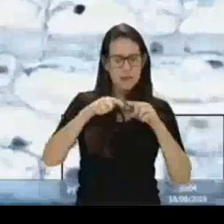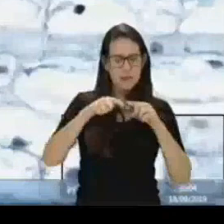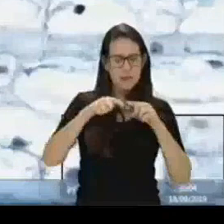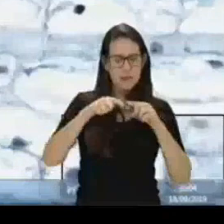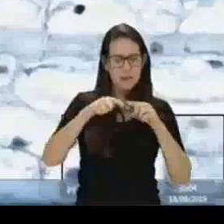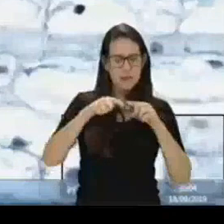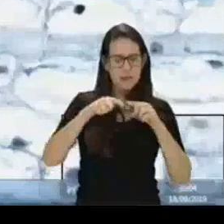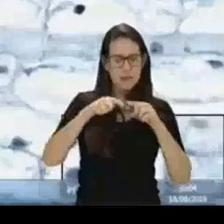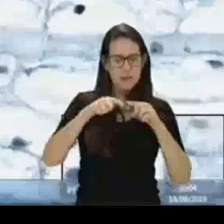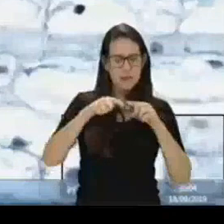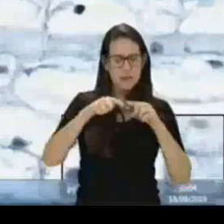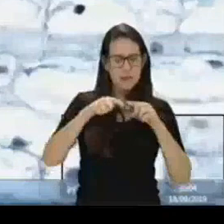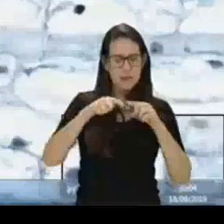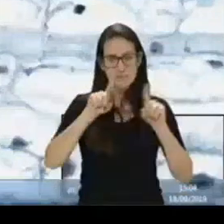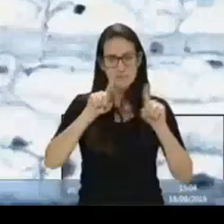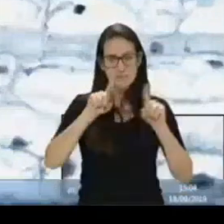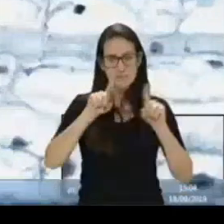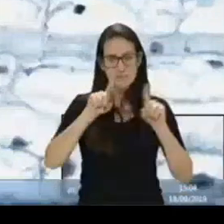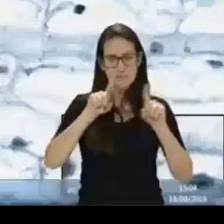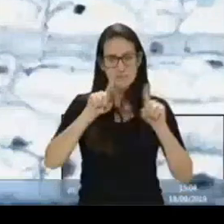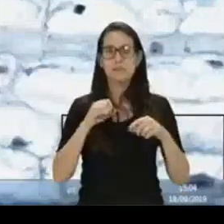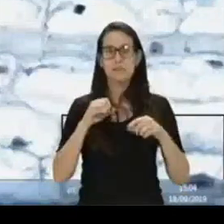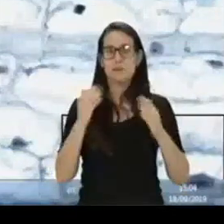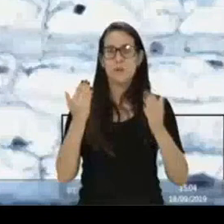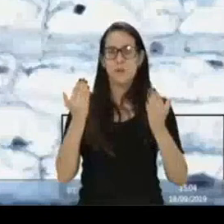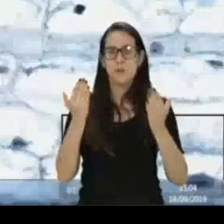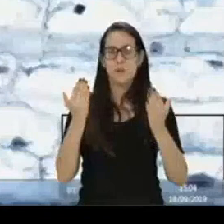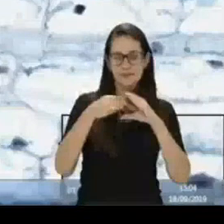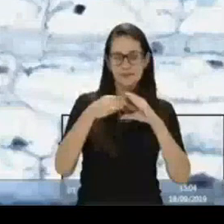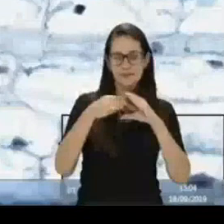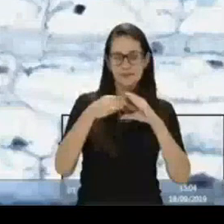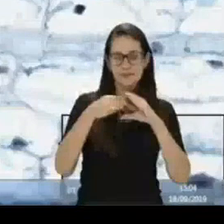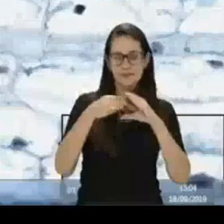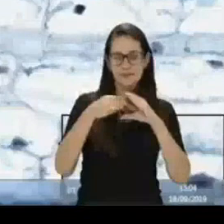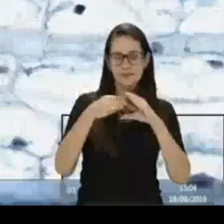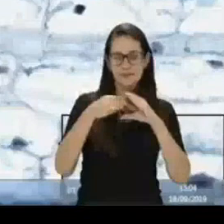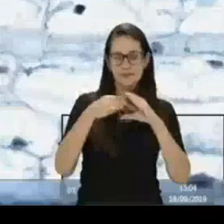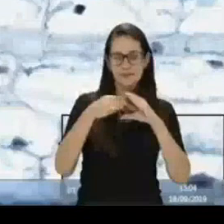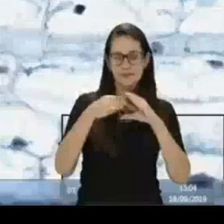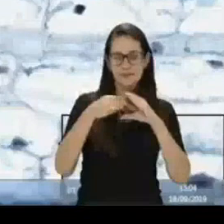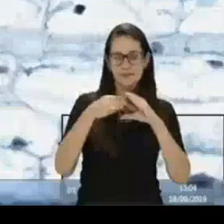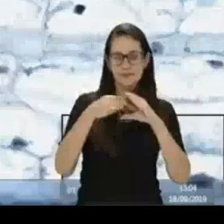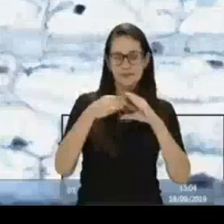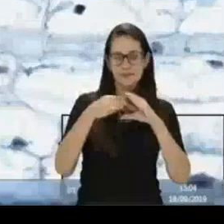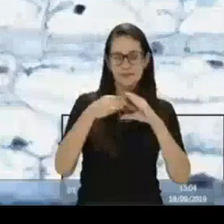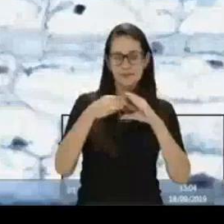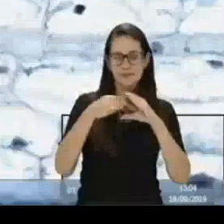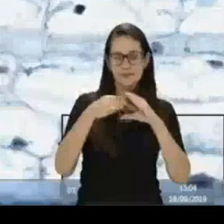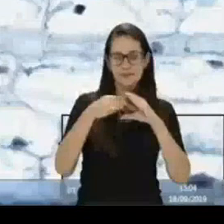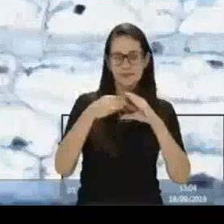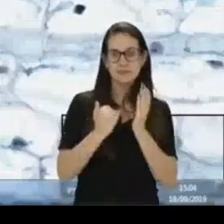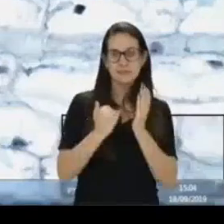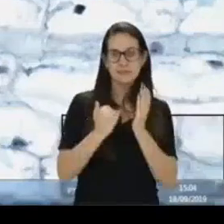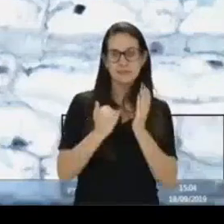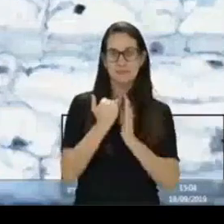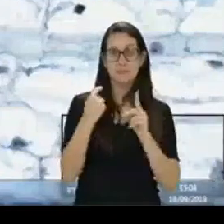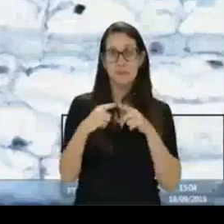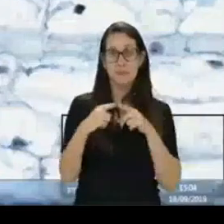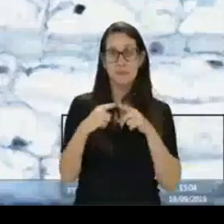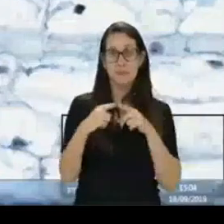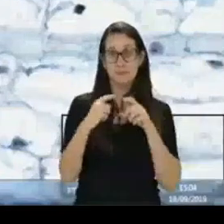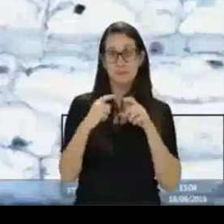Então, é um formato meio, se comparado com as células animais, ela possui um formato mais fixo, porque ela tem uma